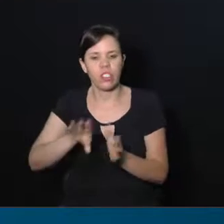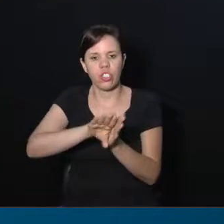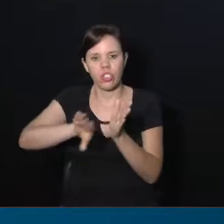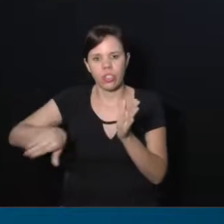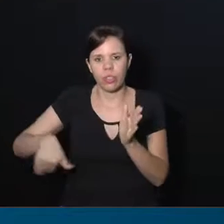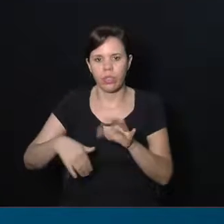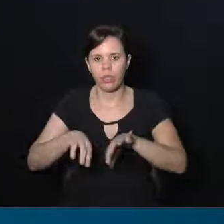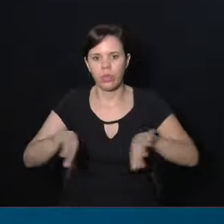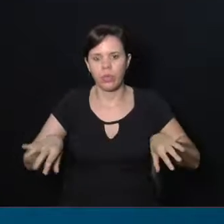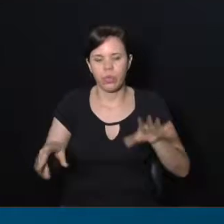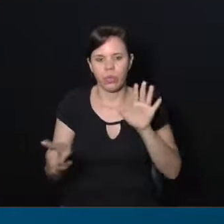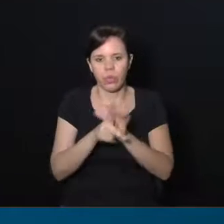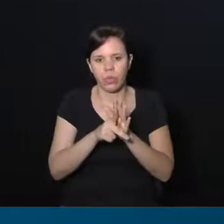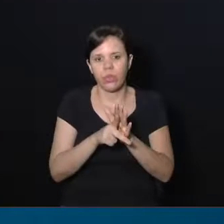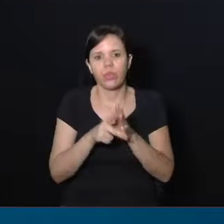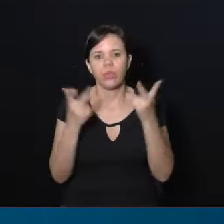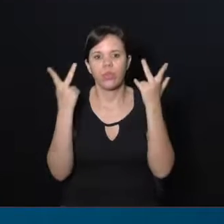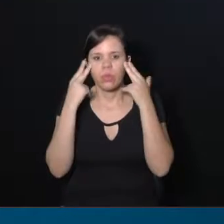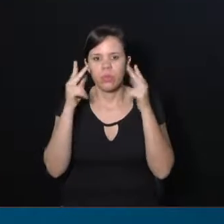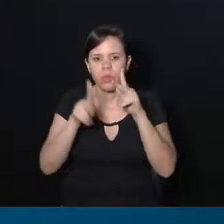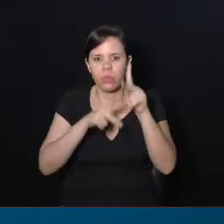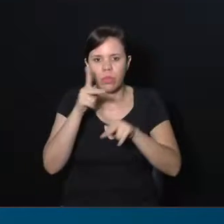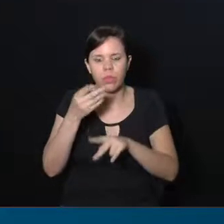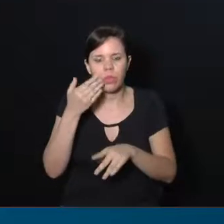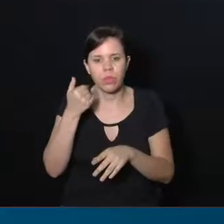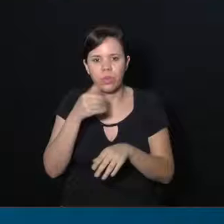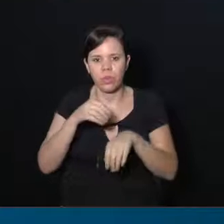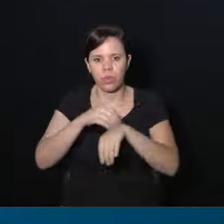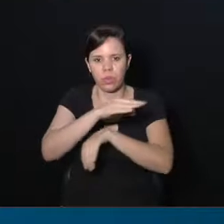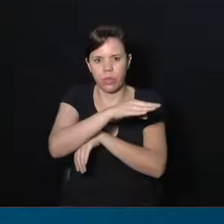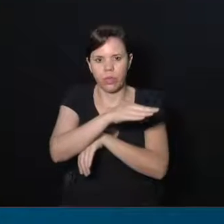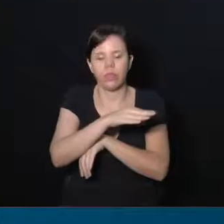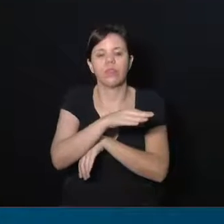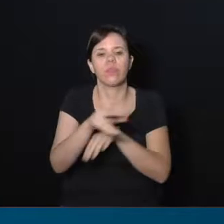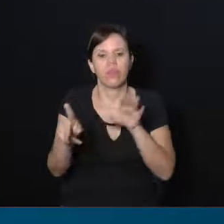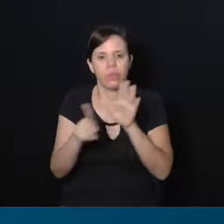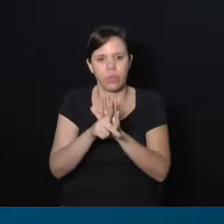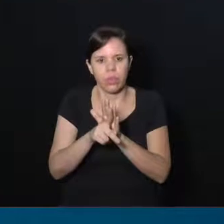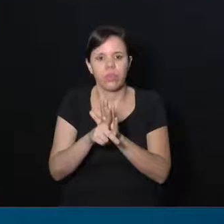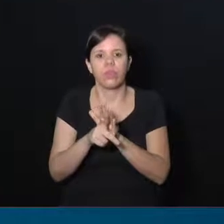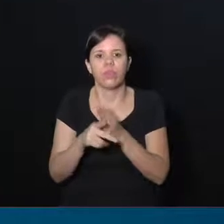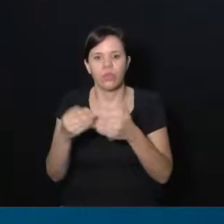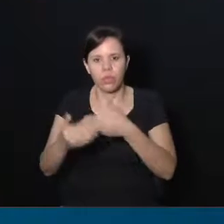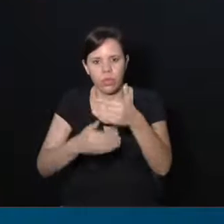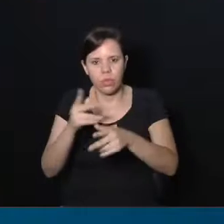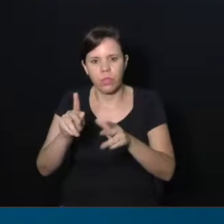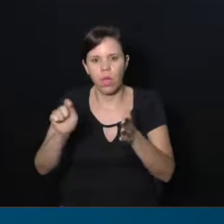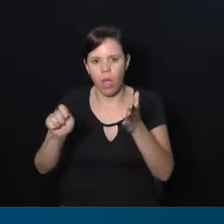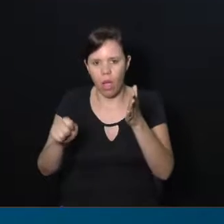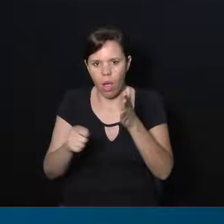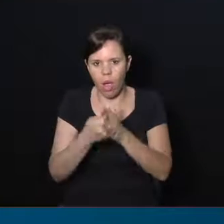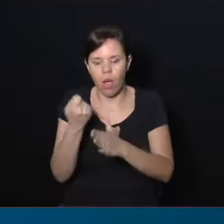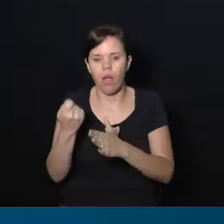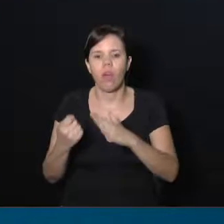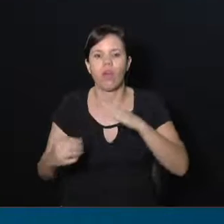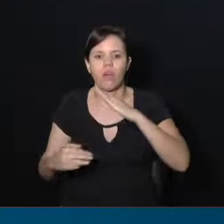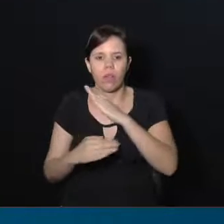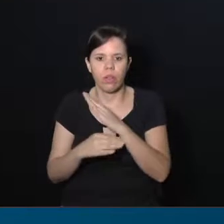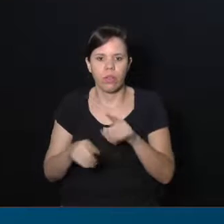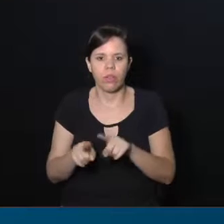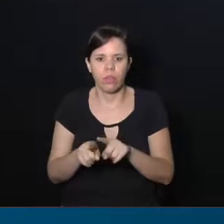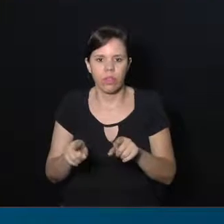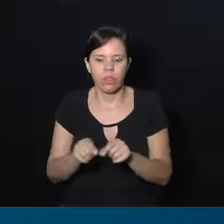classe de bens públicos de uso comum do povo, transfere para a classe de bens dominicais e autoriza o Poder Executivo a alienar